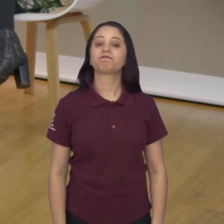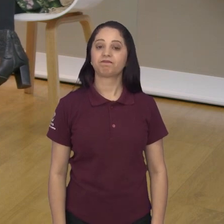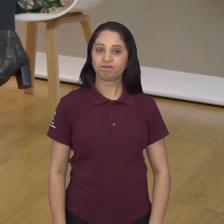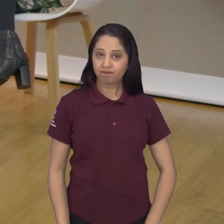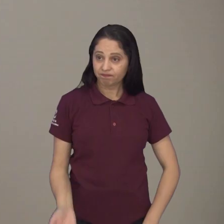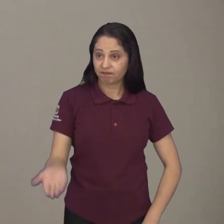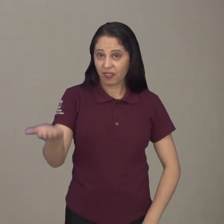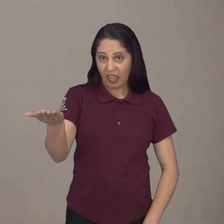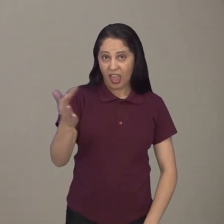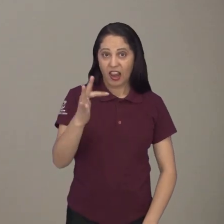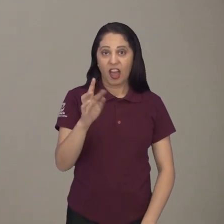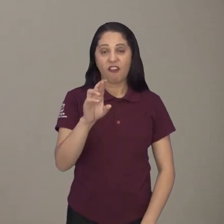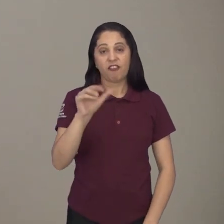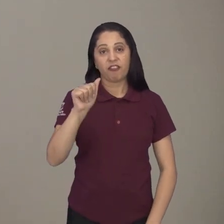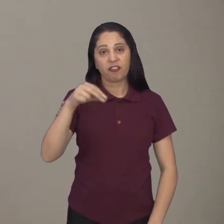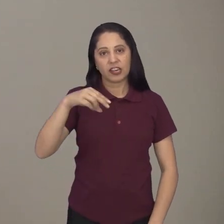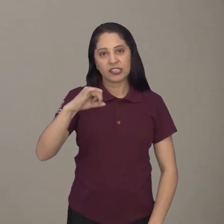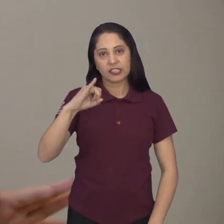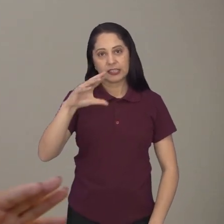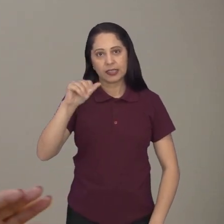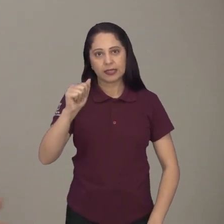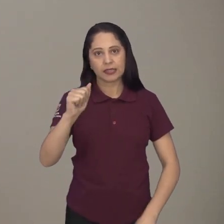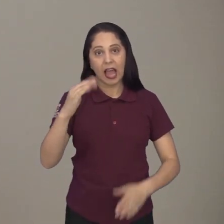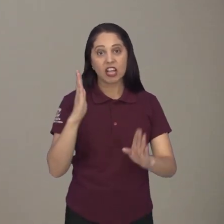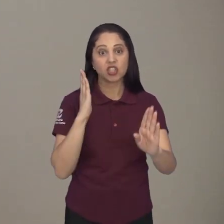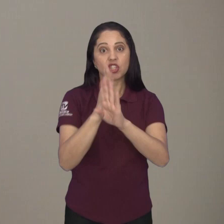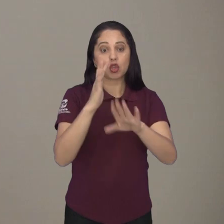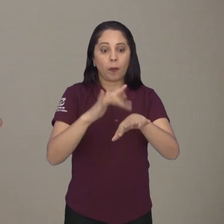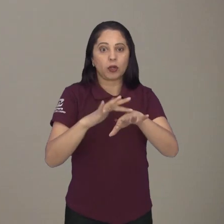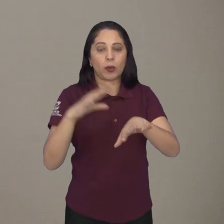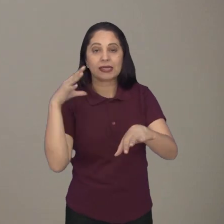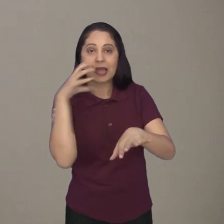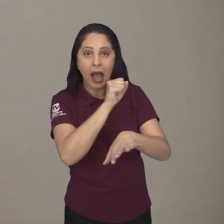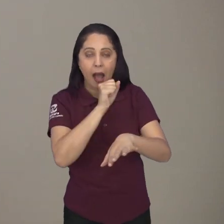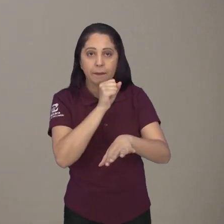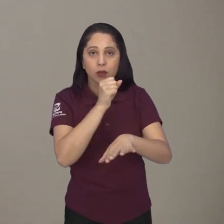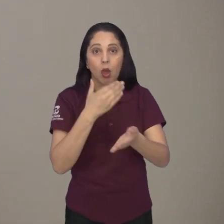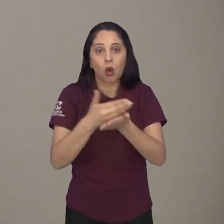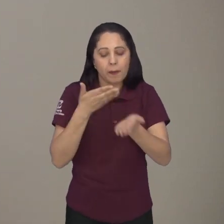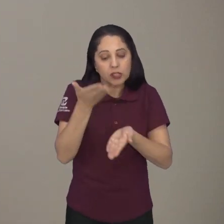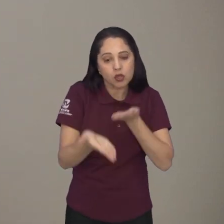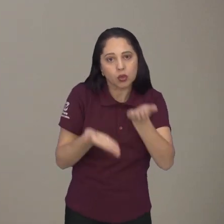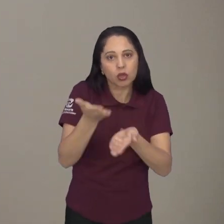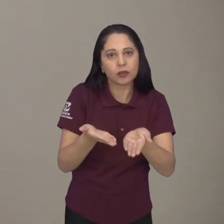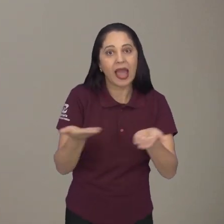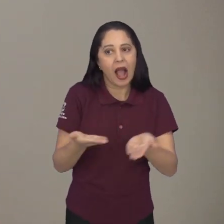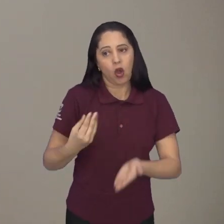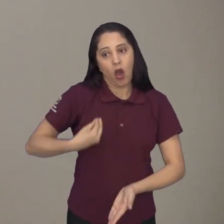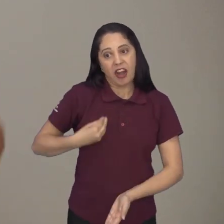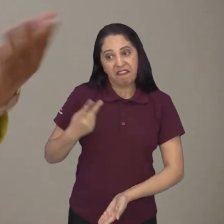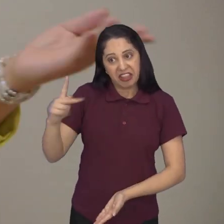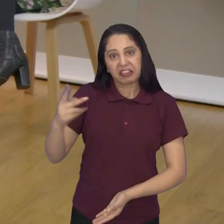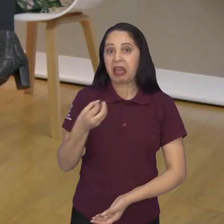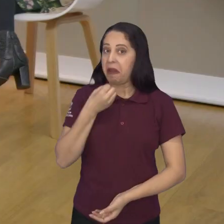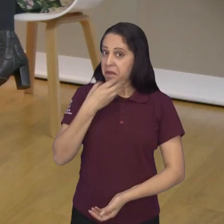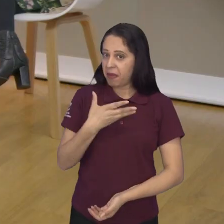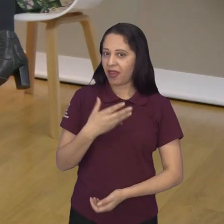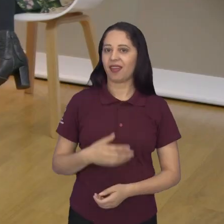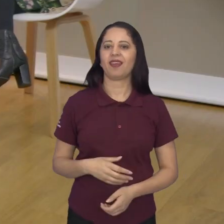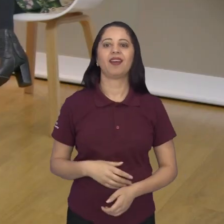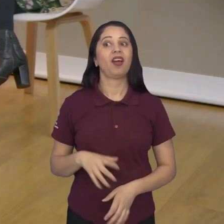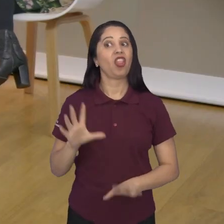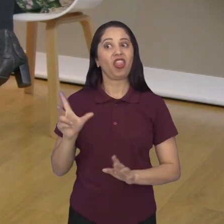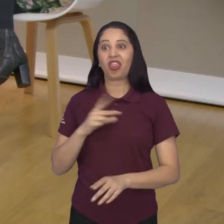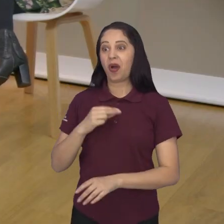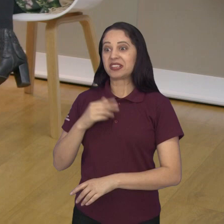No caso da Francisca, o diagnóstico foi rápido e com tratamento em dia, ela vive uma vida com mais qualidade. Ainda deixou um recado, né,